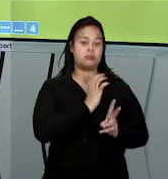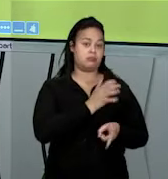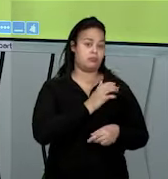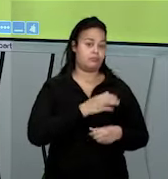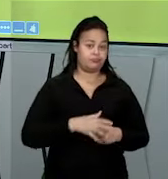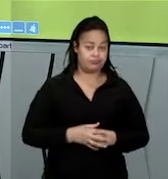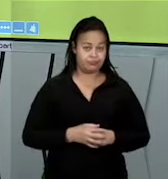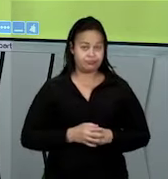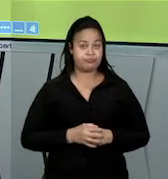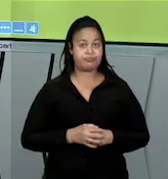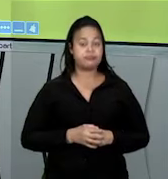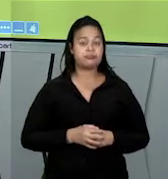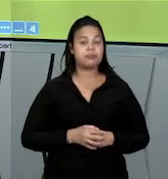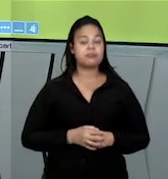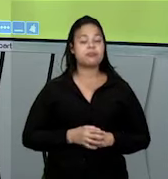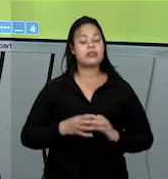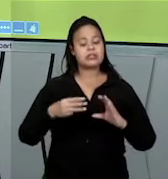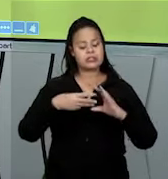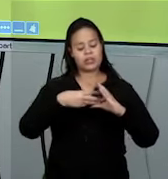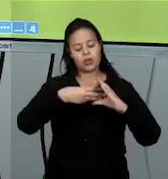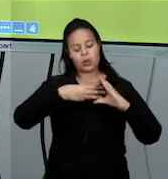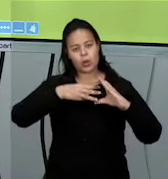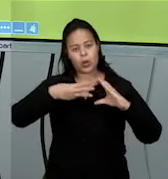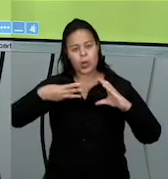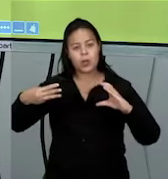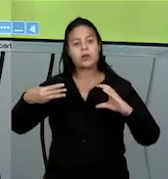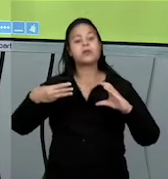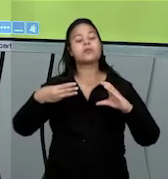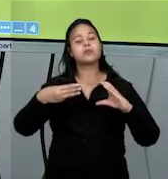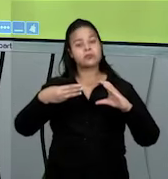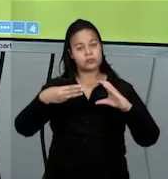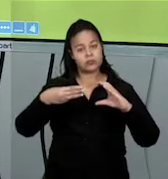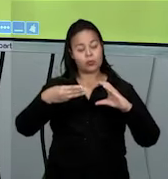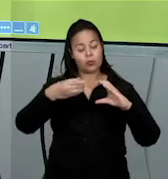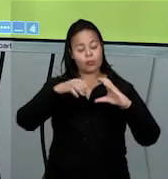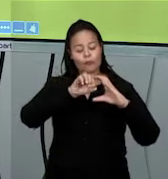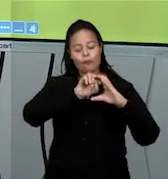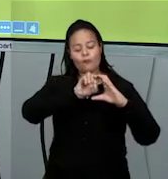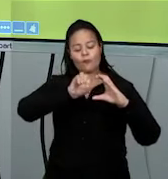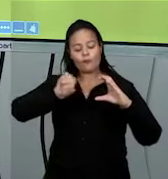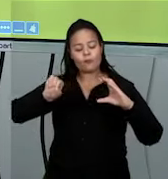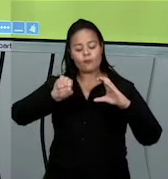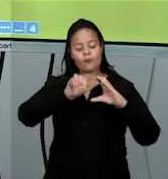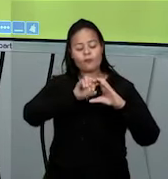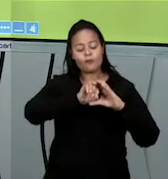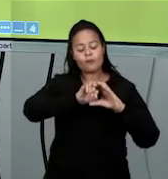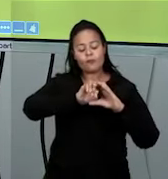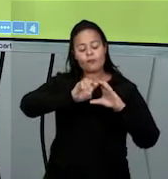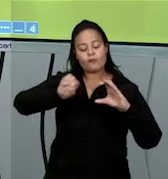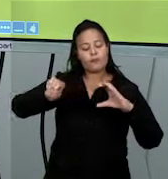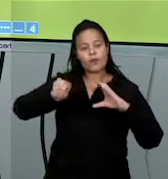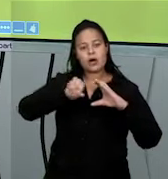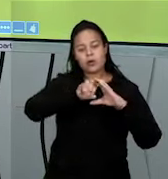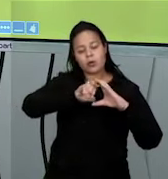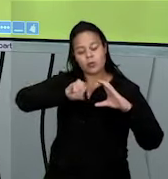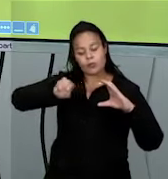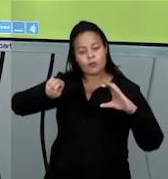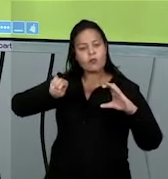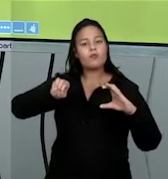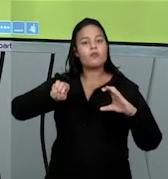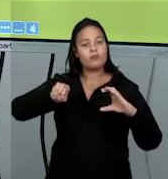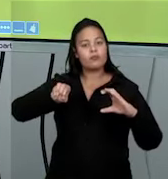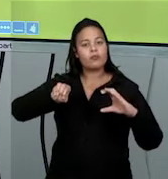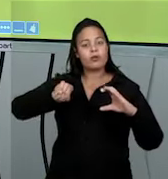Ele também é formado por células longas, cilíndricas e também possui